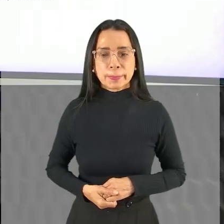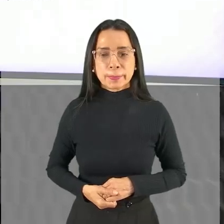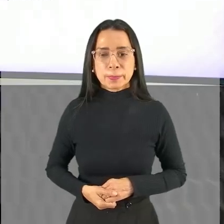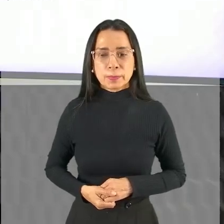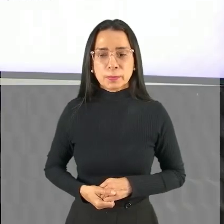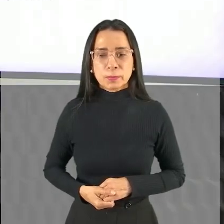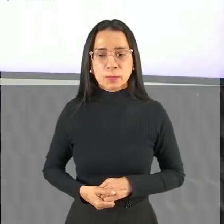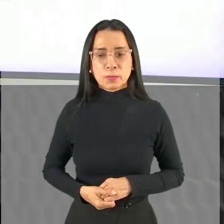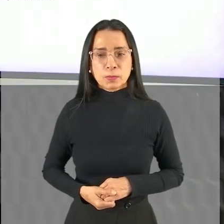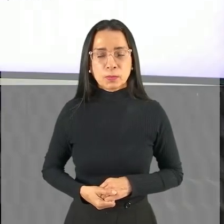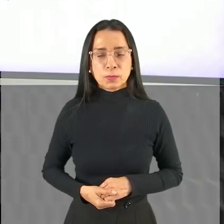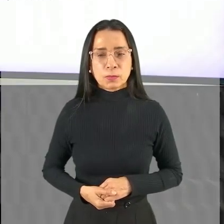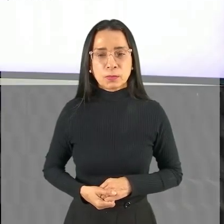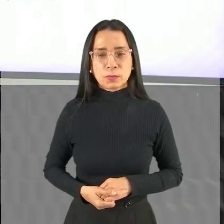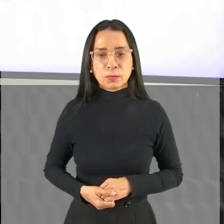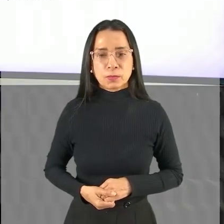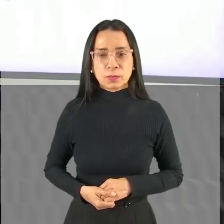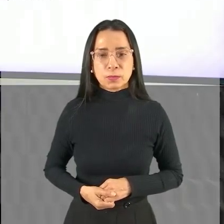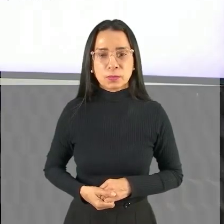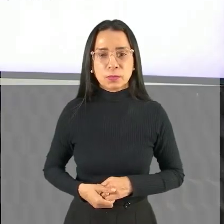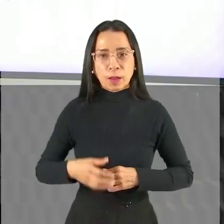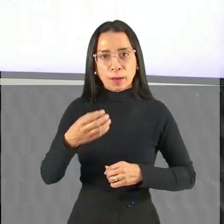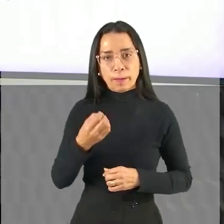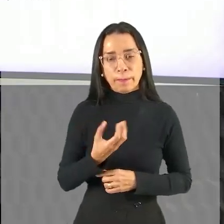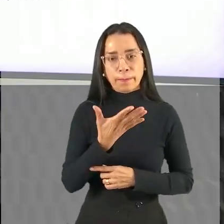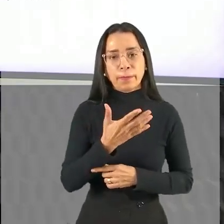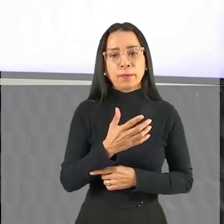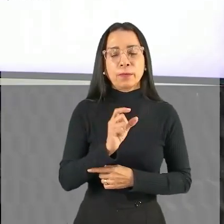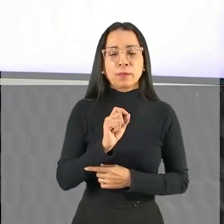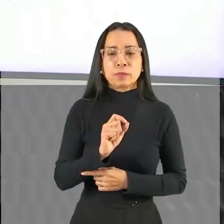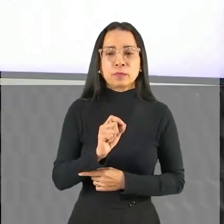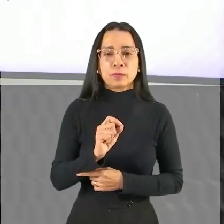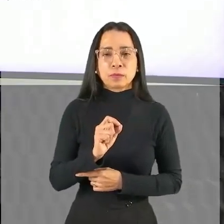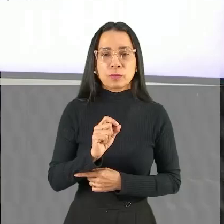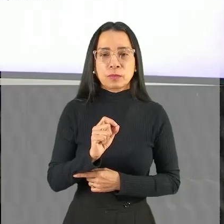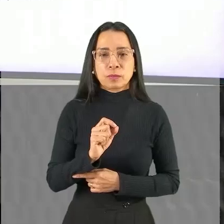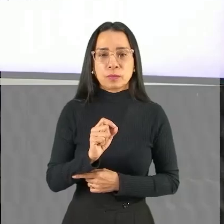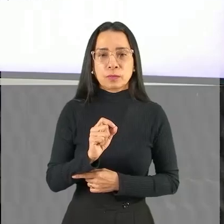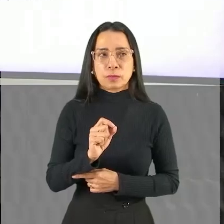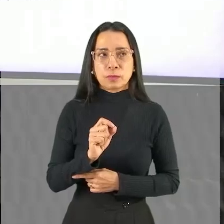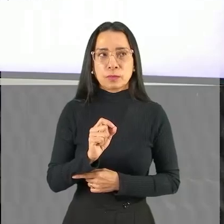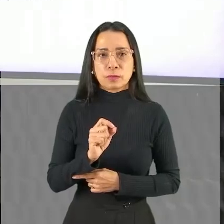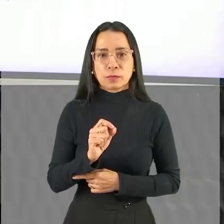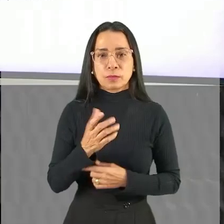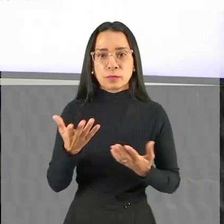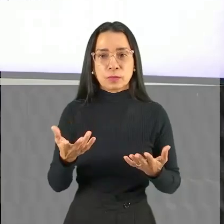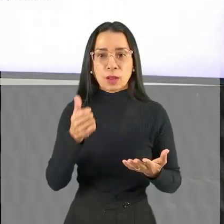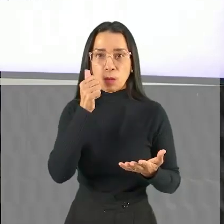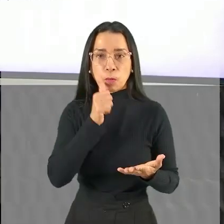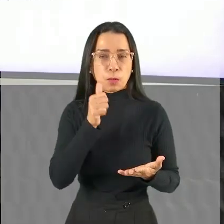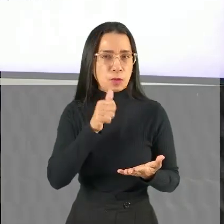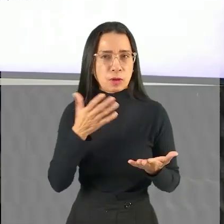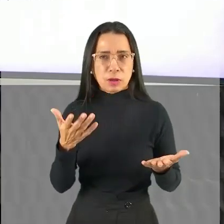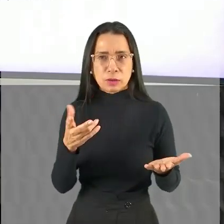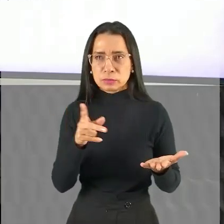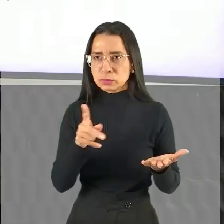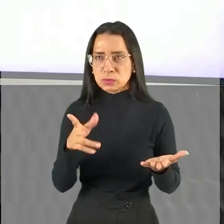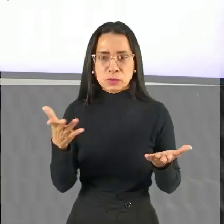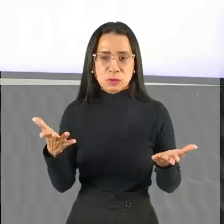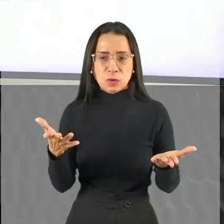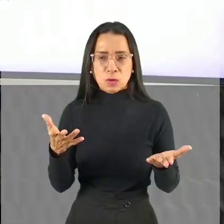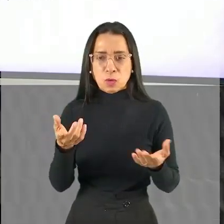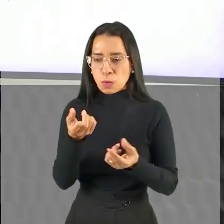da região. Bom, gente, alguém pode dizer, professor, mulheres